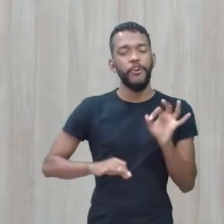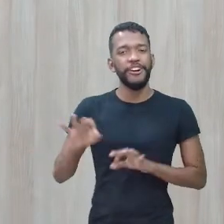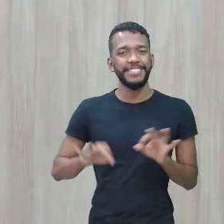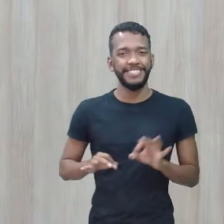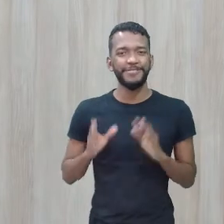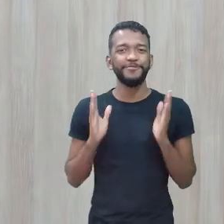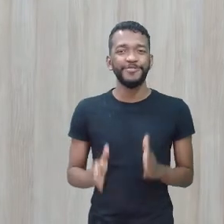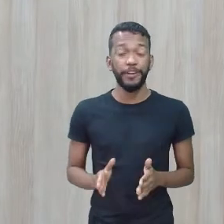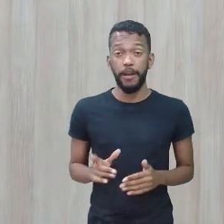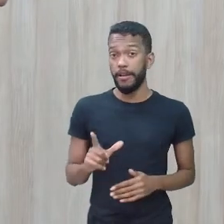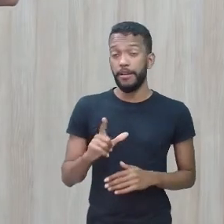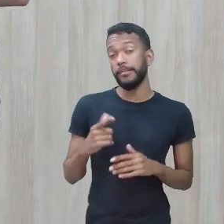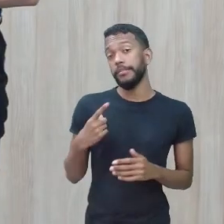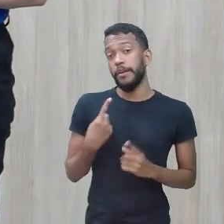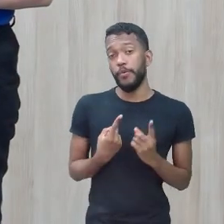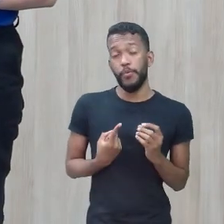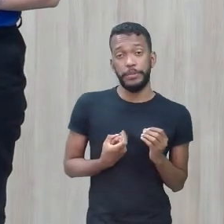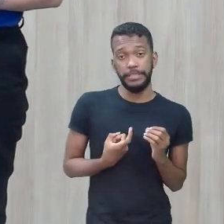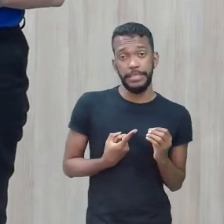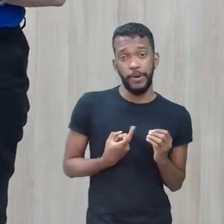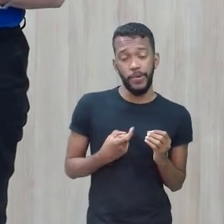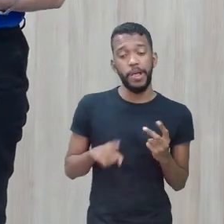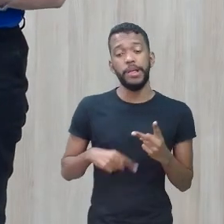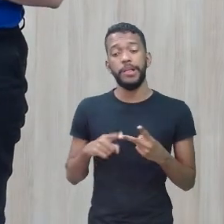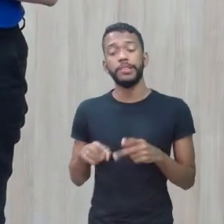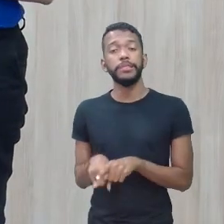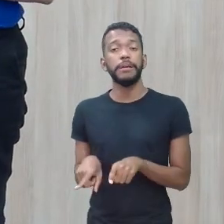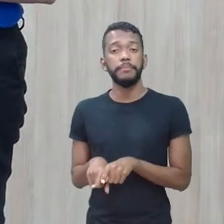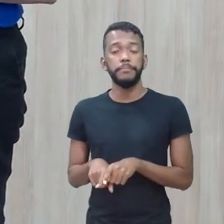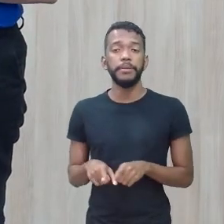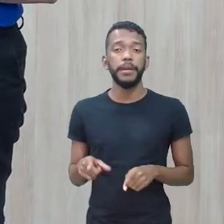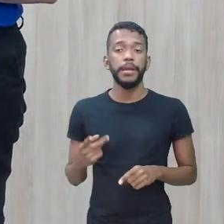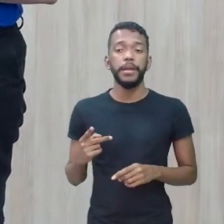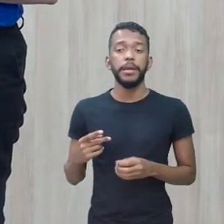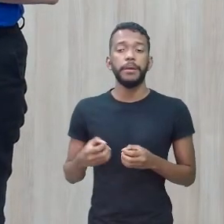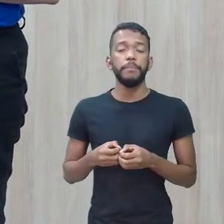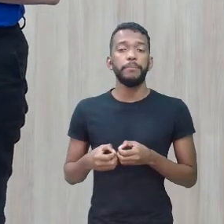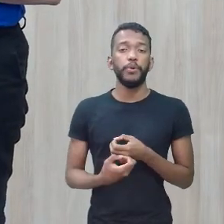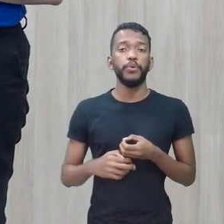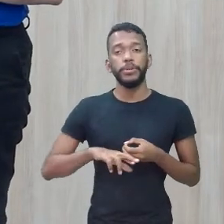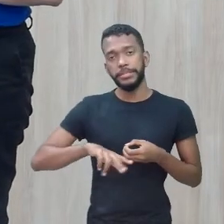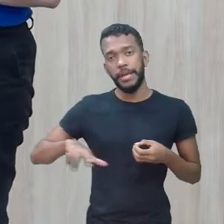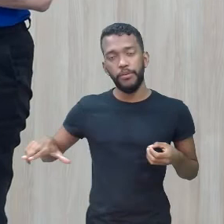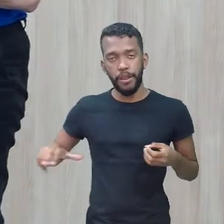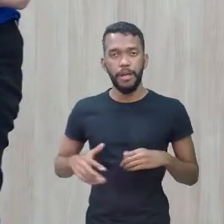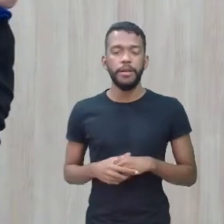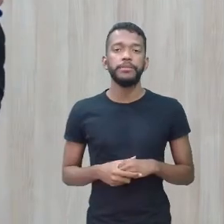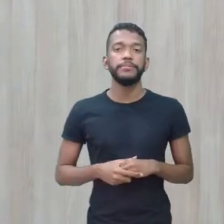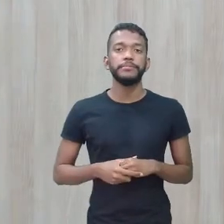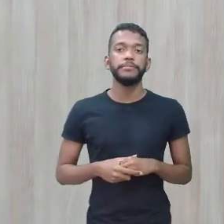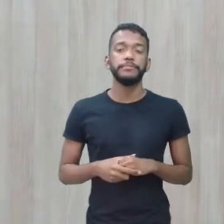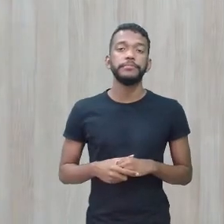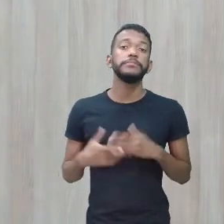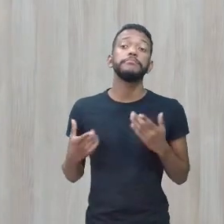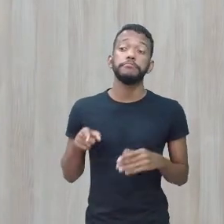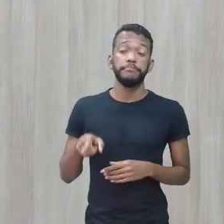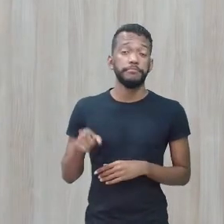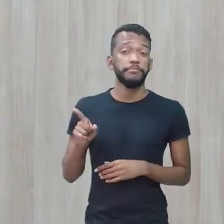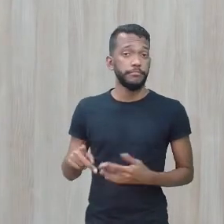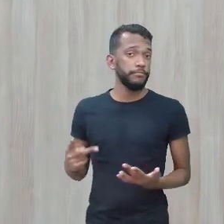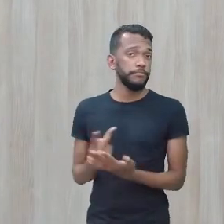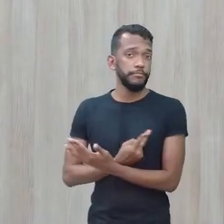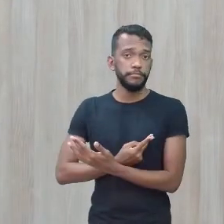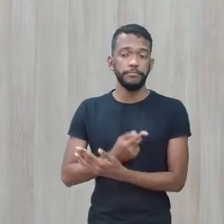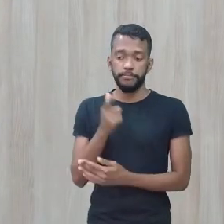organismos, tanto unicelulares quanto pluricelulares. Então, isso aí eles conseguem